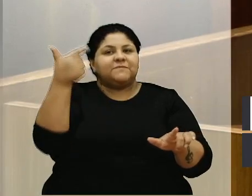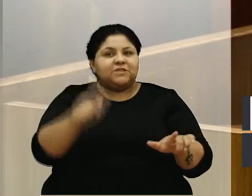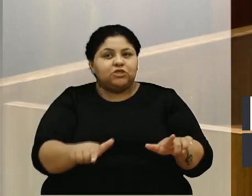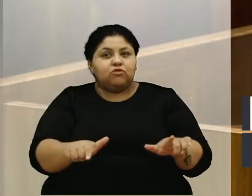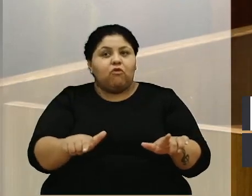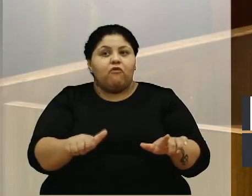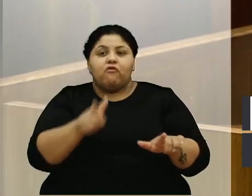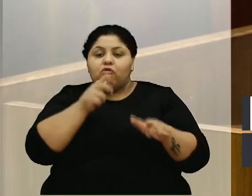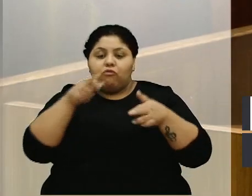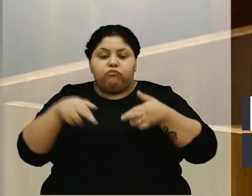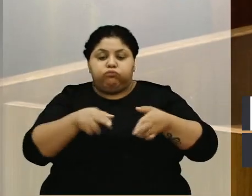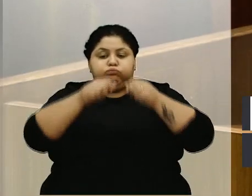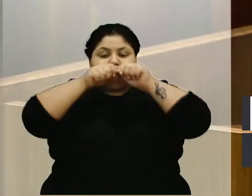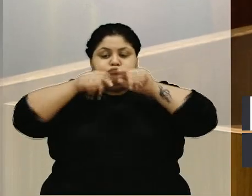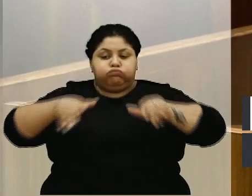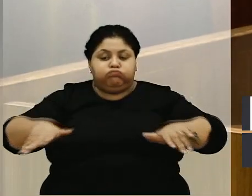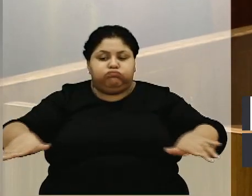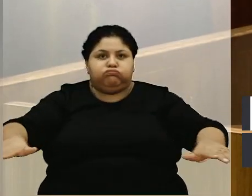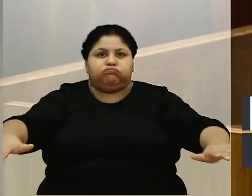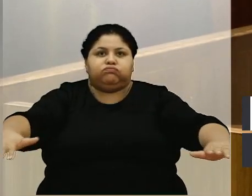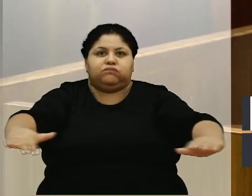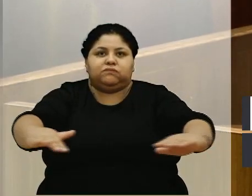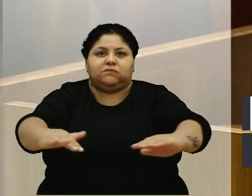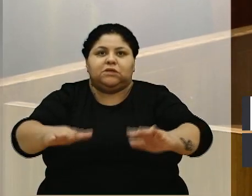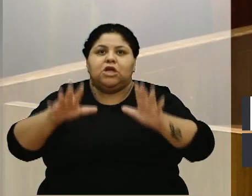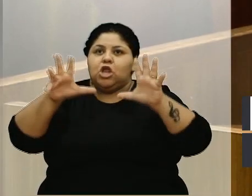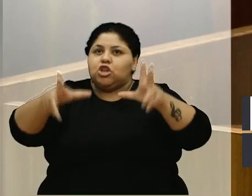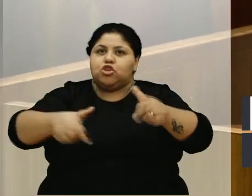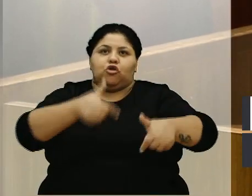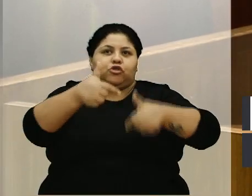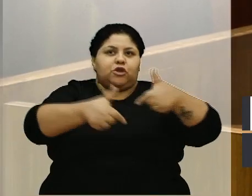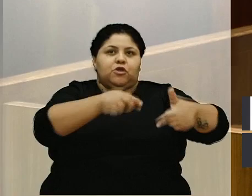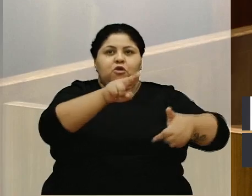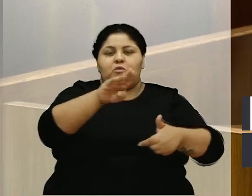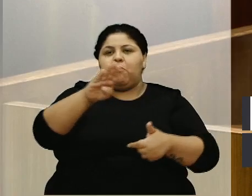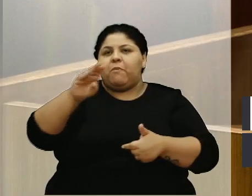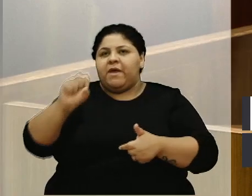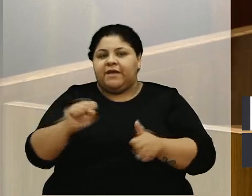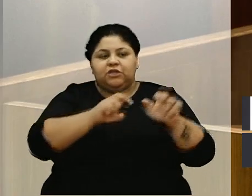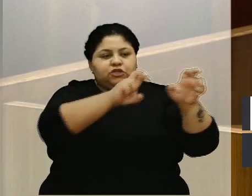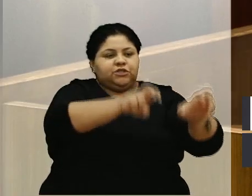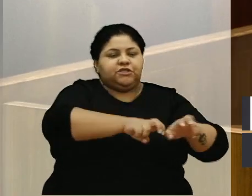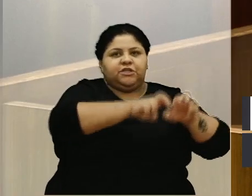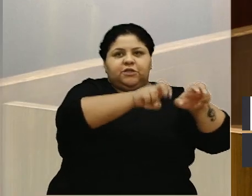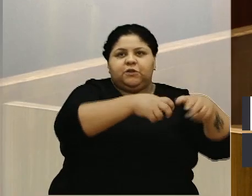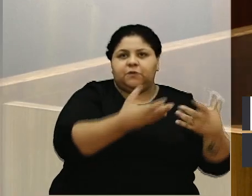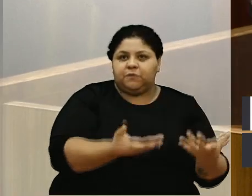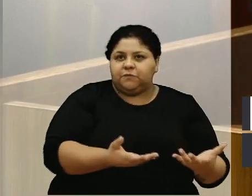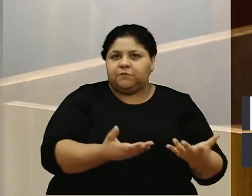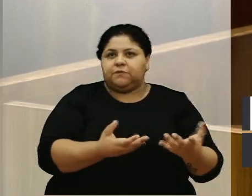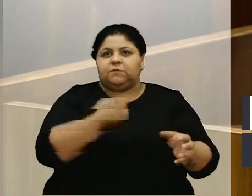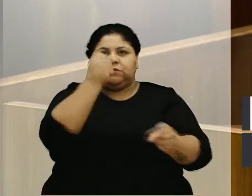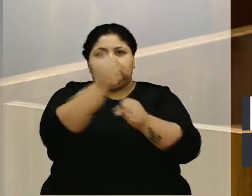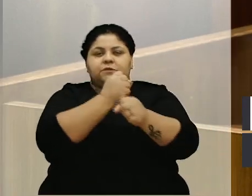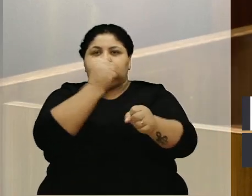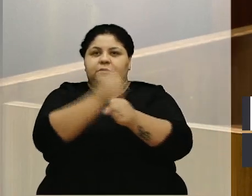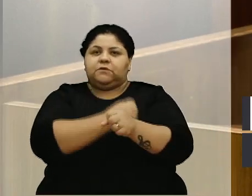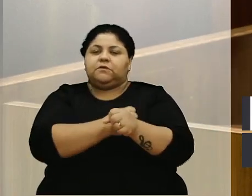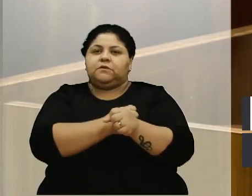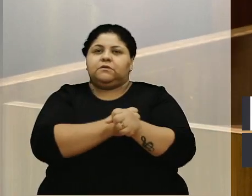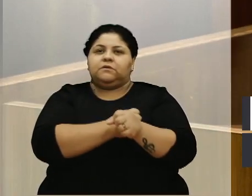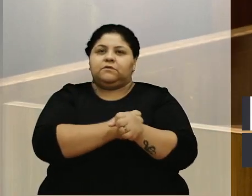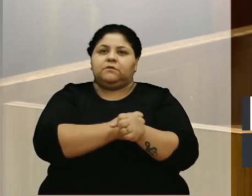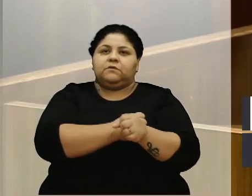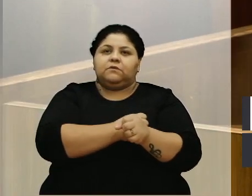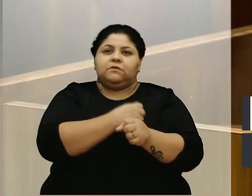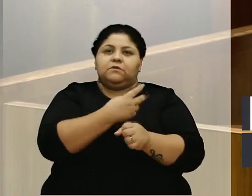fora, e aí todo aquele serviço lá na UBS, por exemplo, de Vila Cristina, essa reforma que a gente está tentando na 21